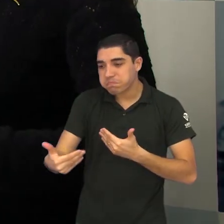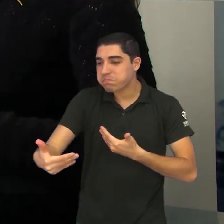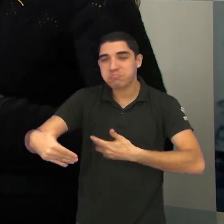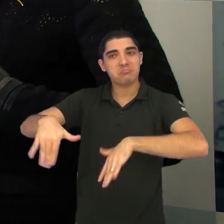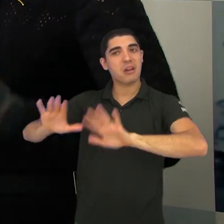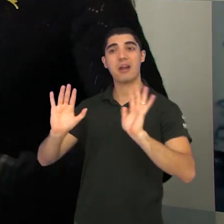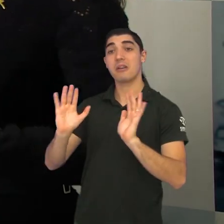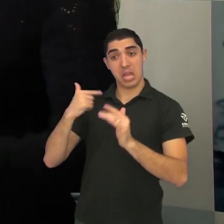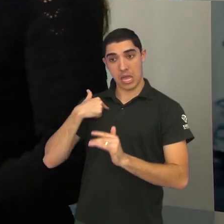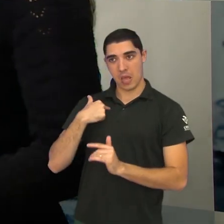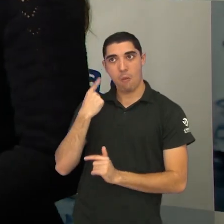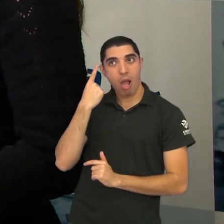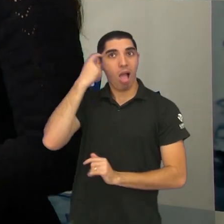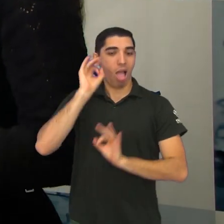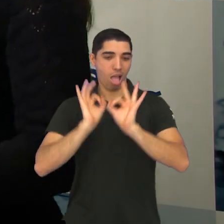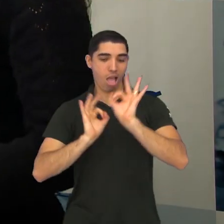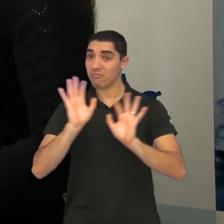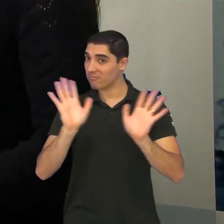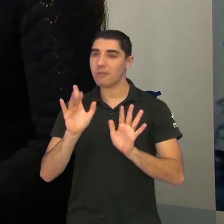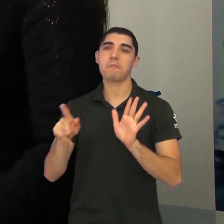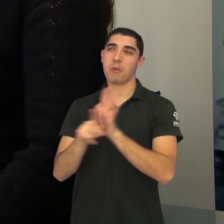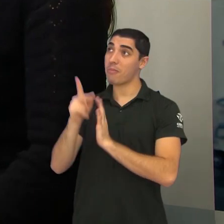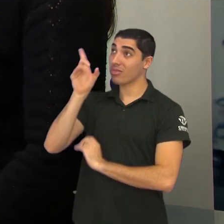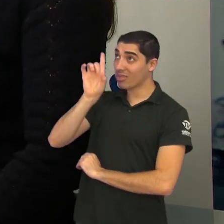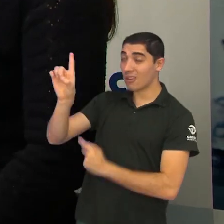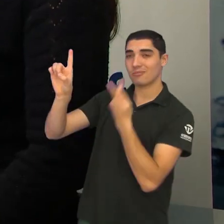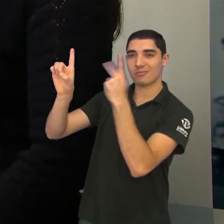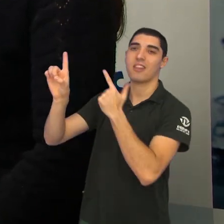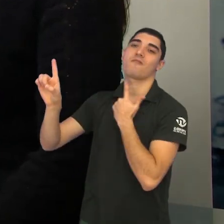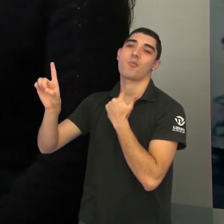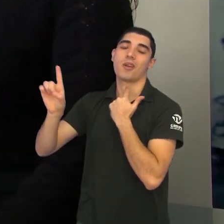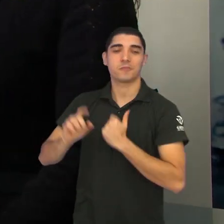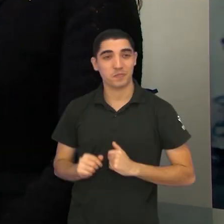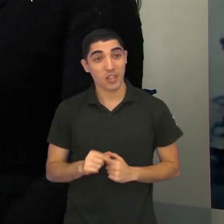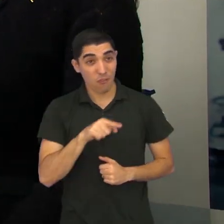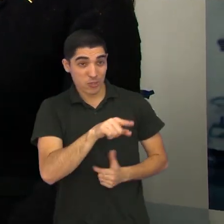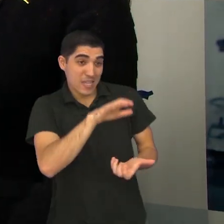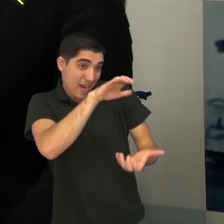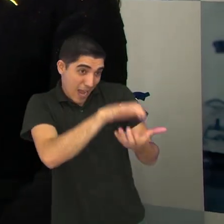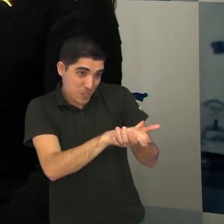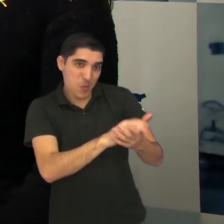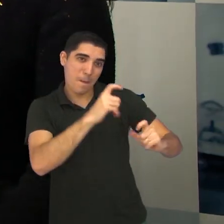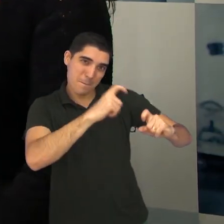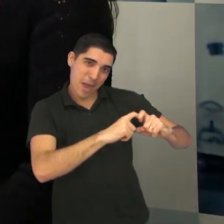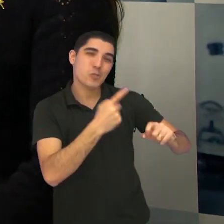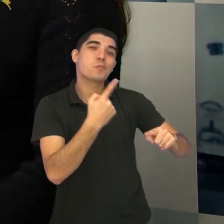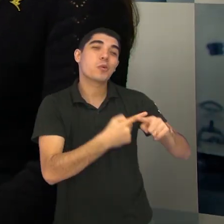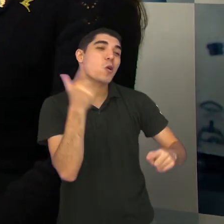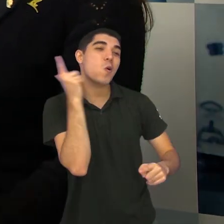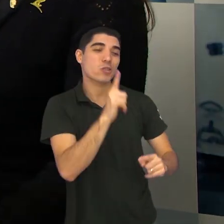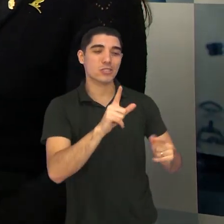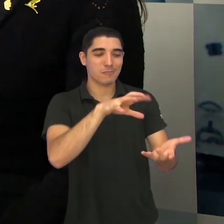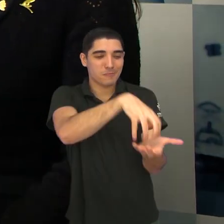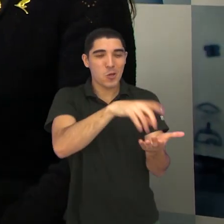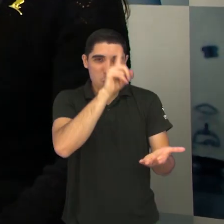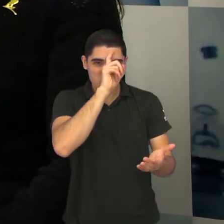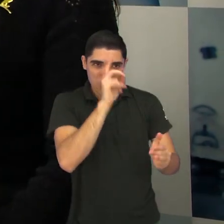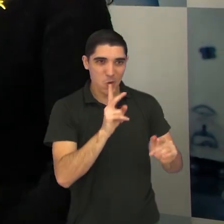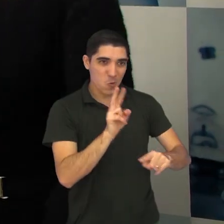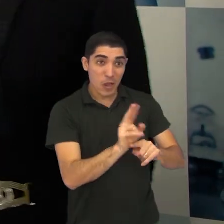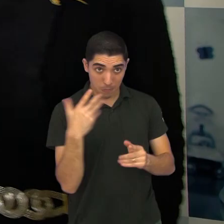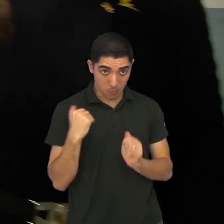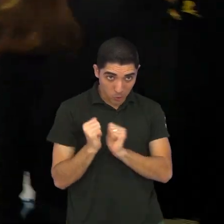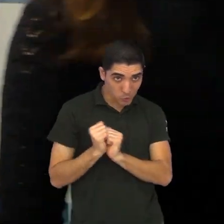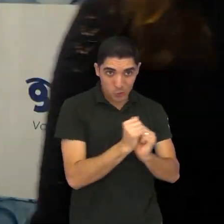espontânea, sem tanto planejamento. É mesmo a vontade de Deus. Casou com um médico para poder cuidar de hospital. Aliás, a gente vai conhecer esse hospital? Me